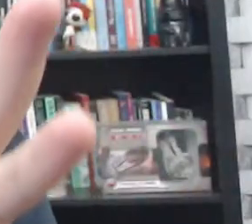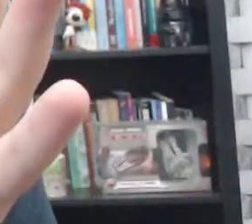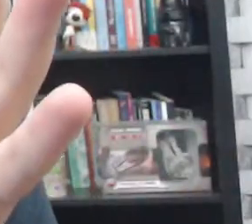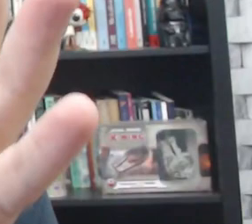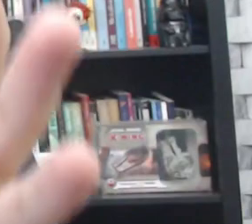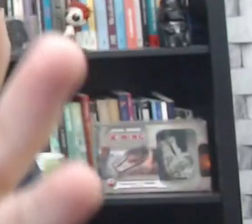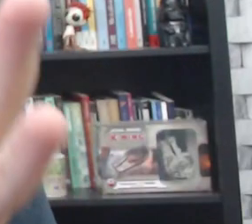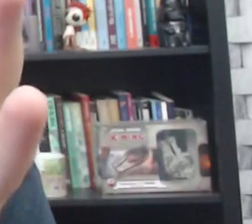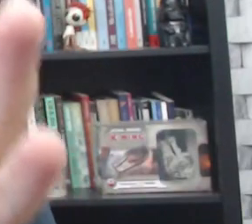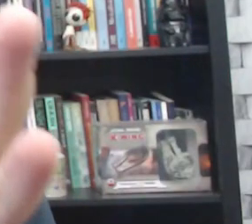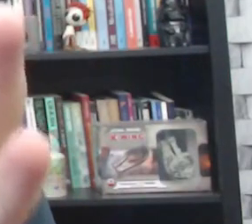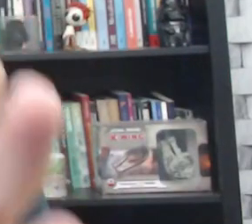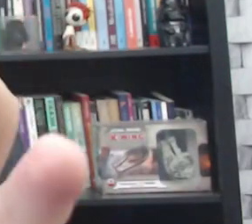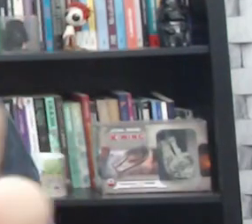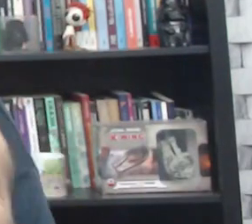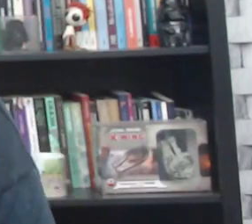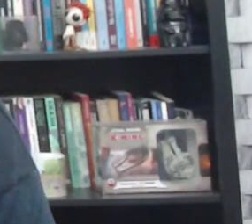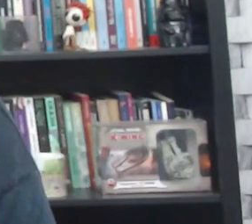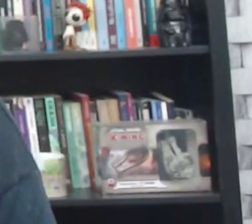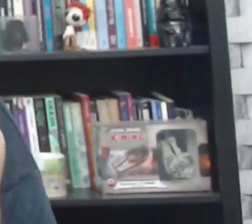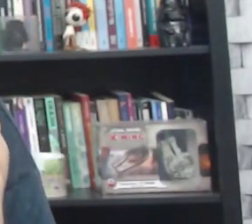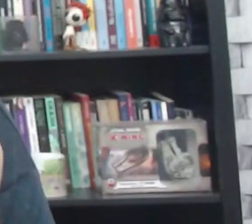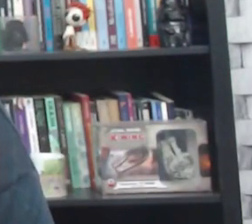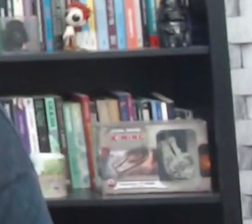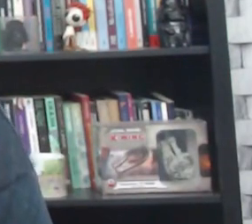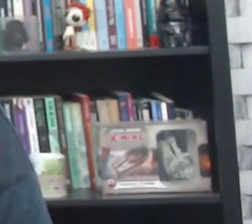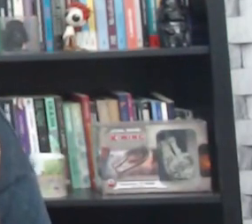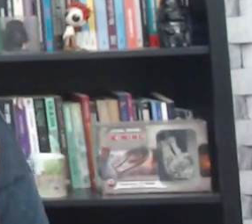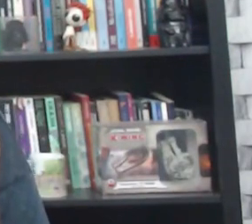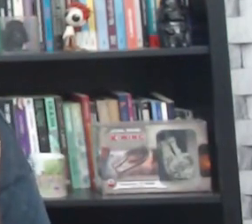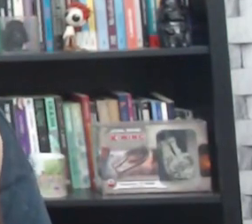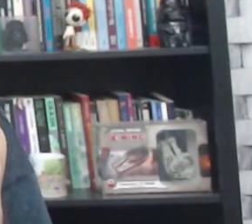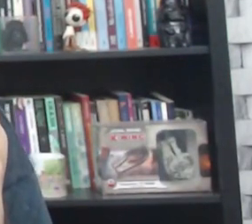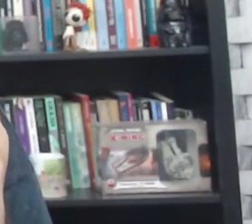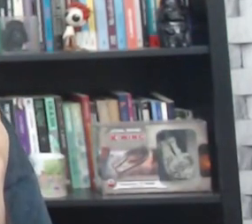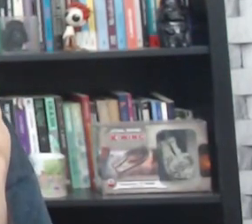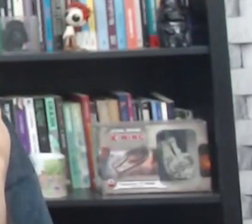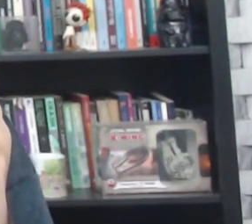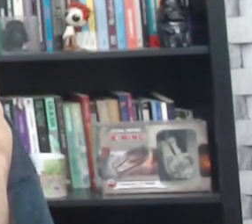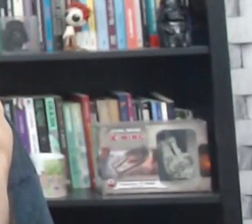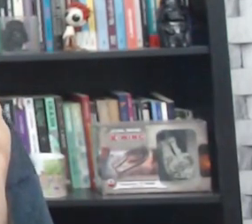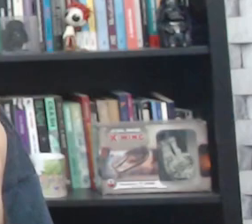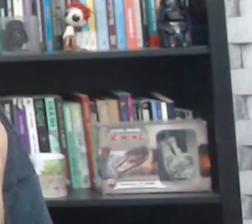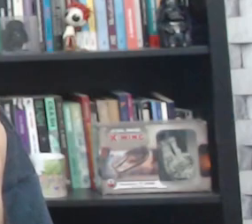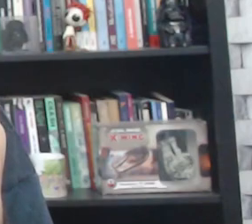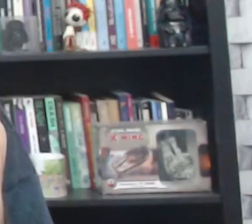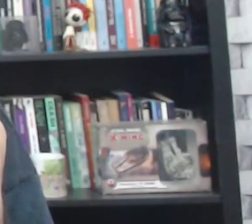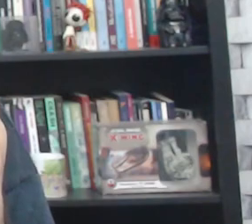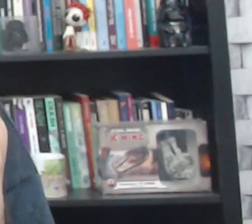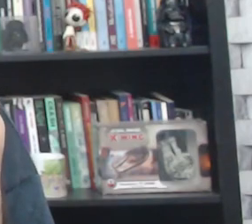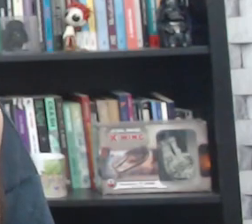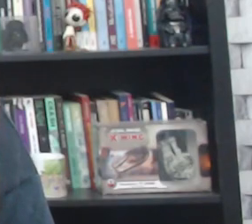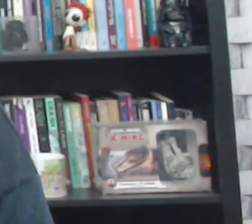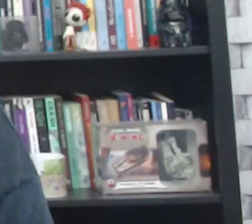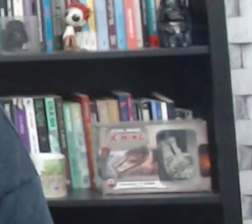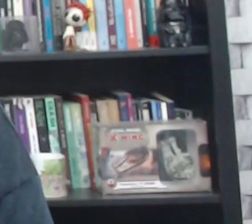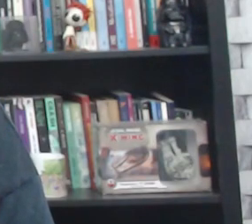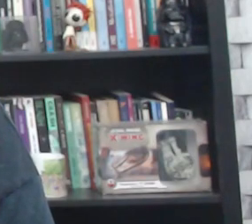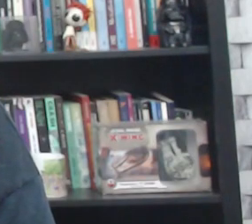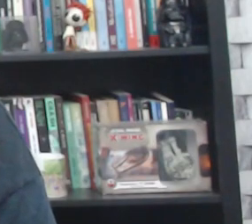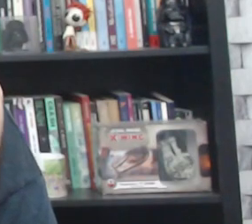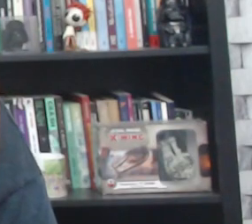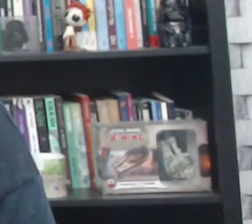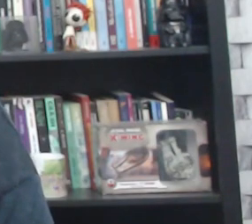entregou a cartilha Lula play pro Presidente da República nas eleições de 2022 nós fizemos uma